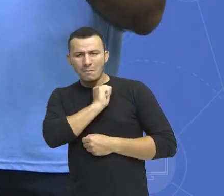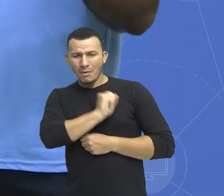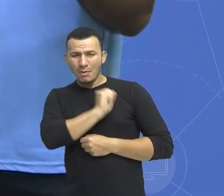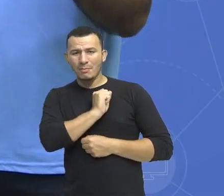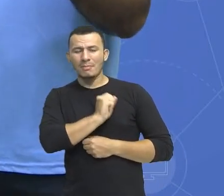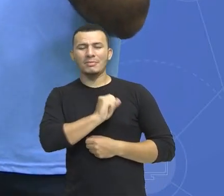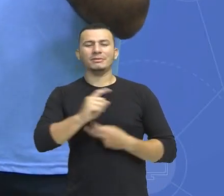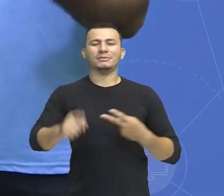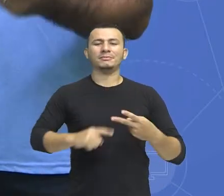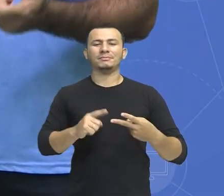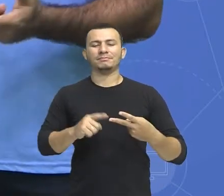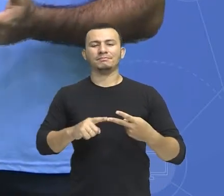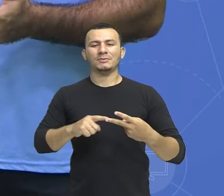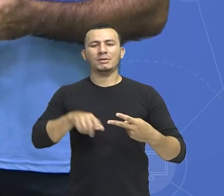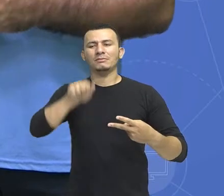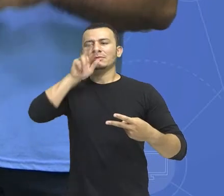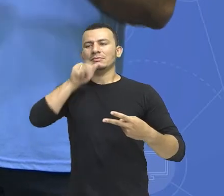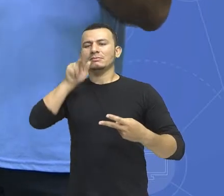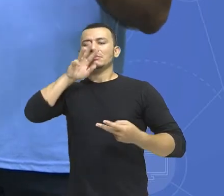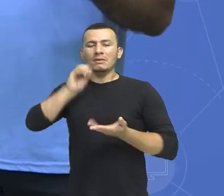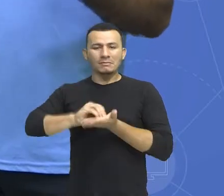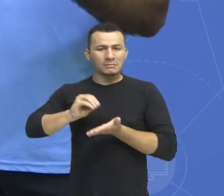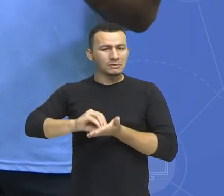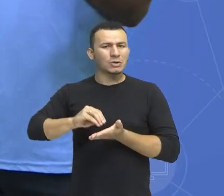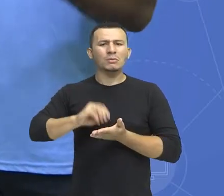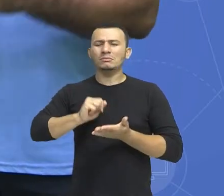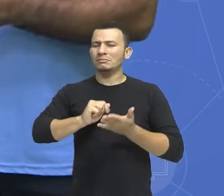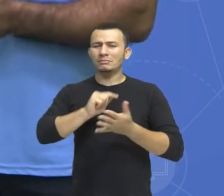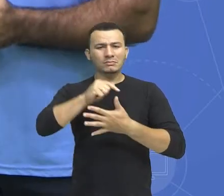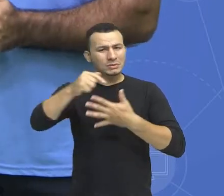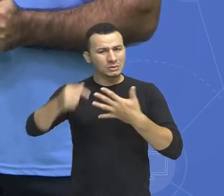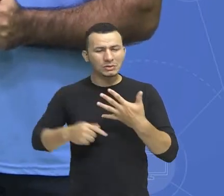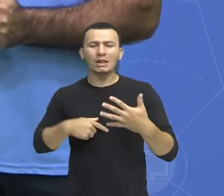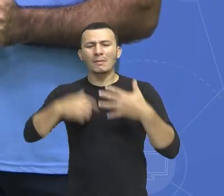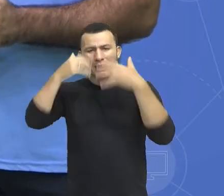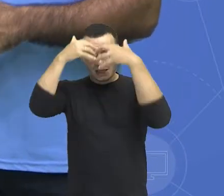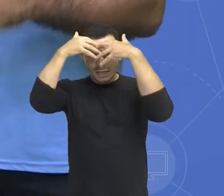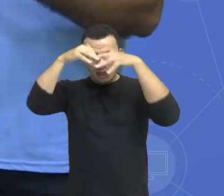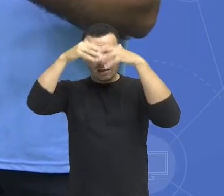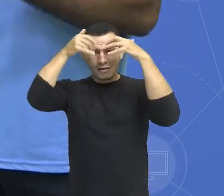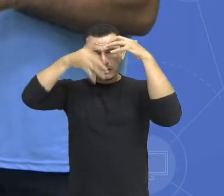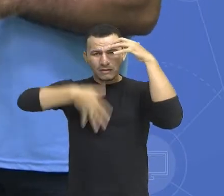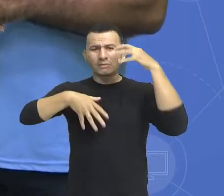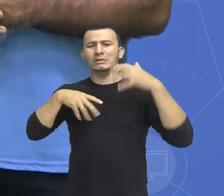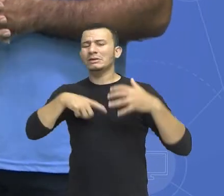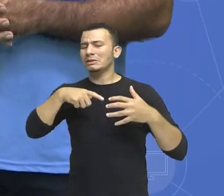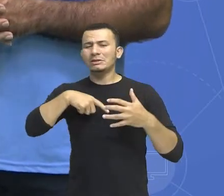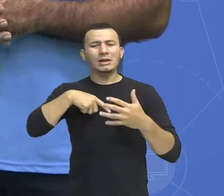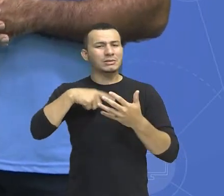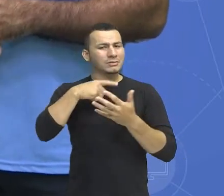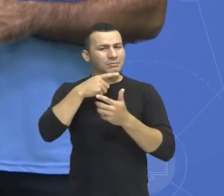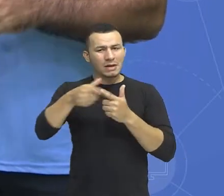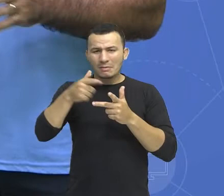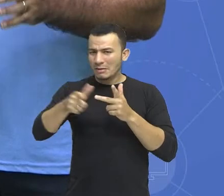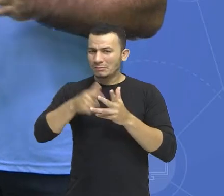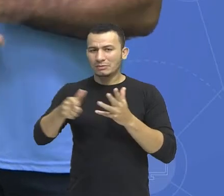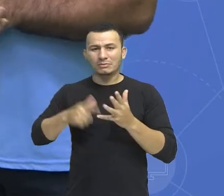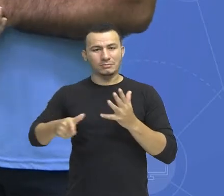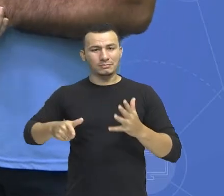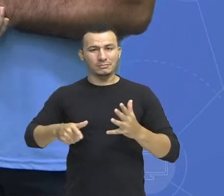problemas respiratórios, entre problemas no sistema nervoso, entre vários outros sintomas.